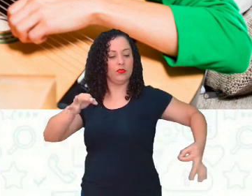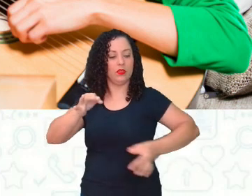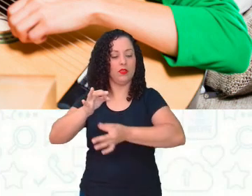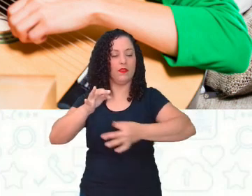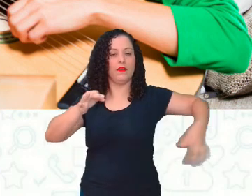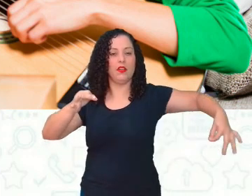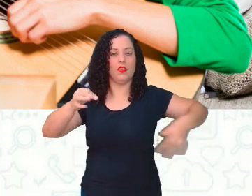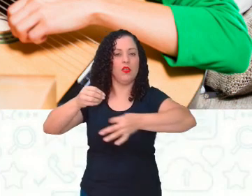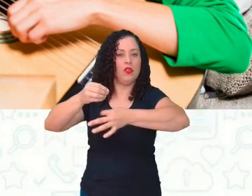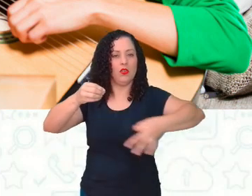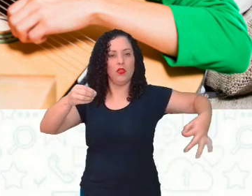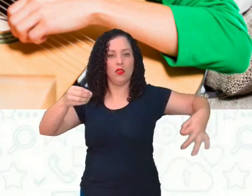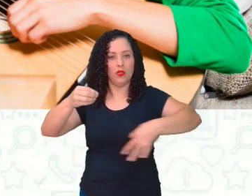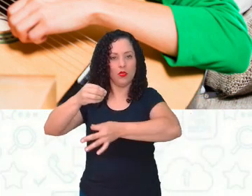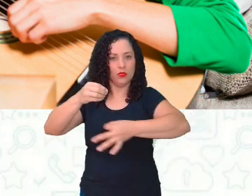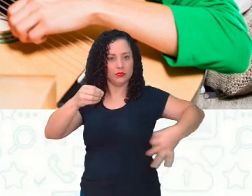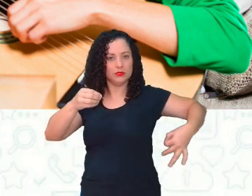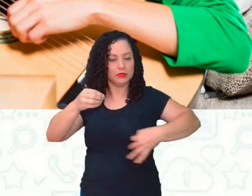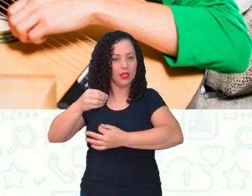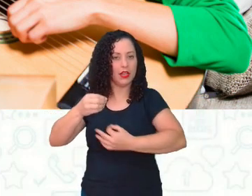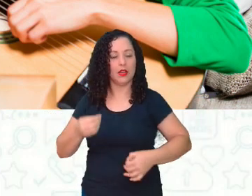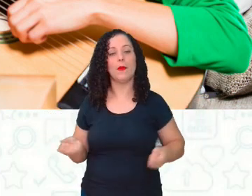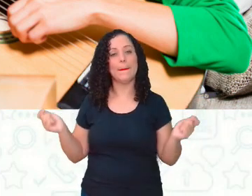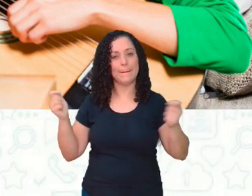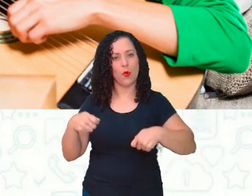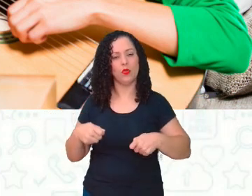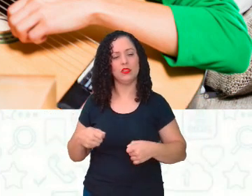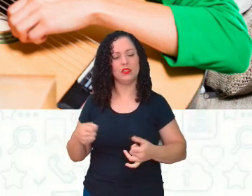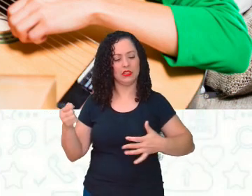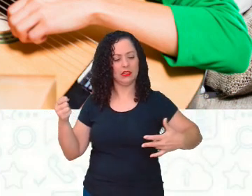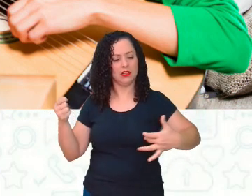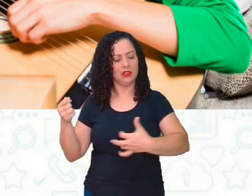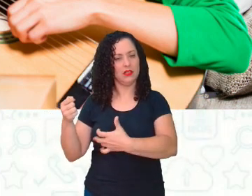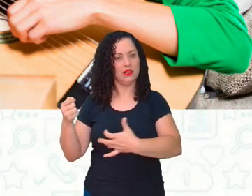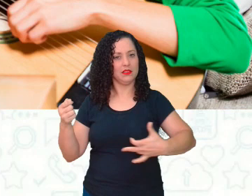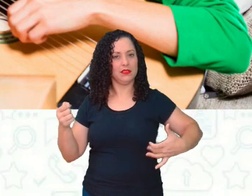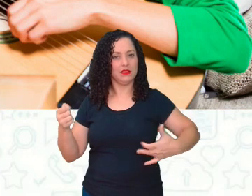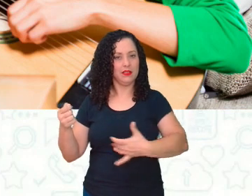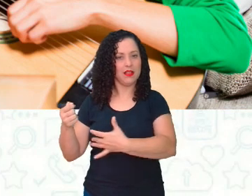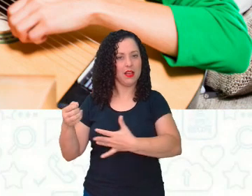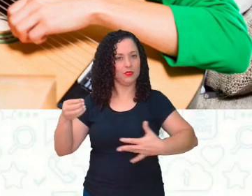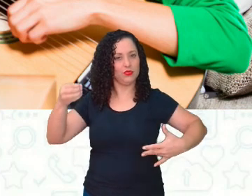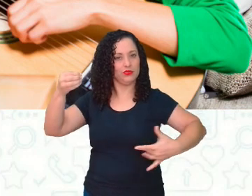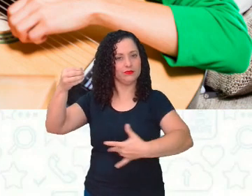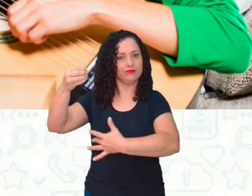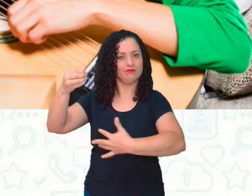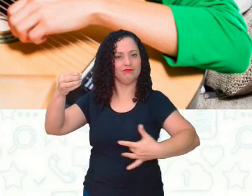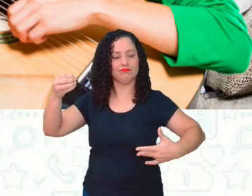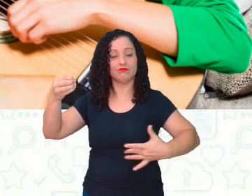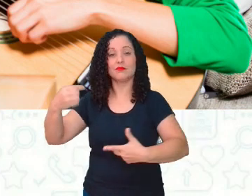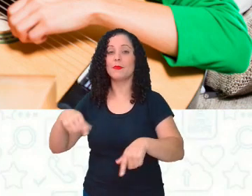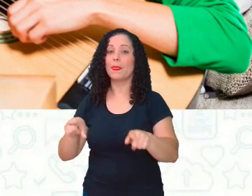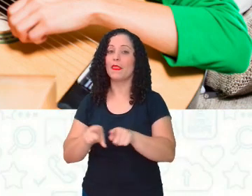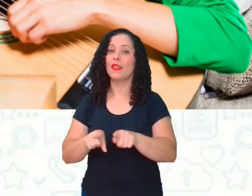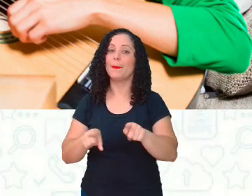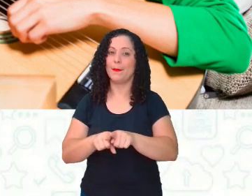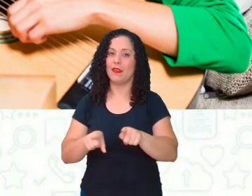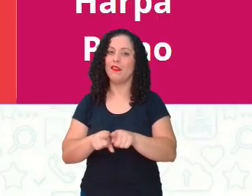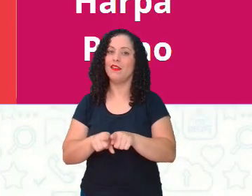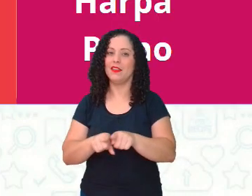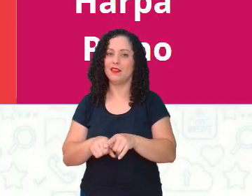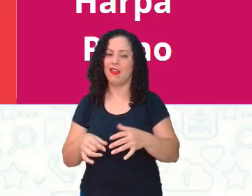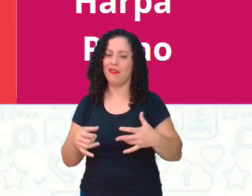são instrumentos que eles podem ser friccionados, dedilhados e também podem ser percutidos. Não é